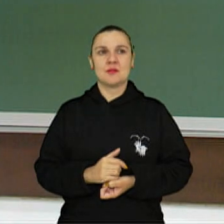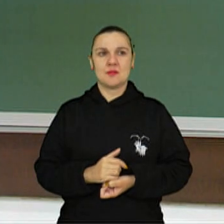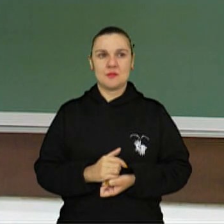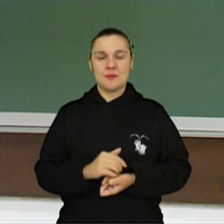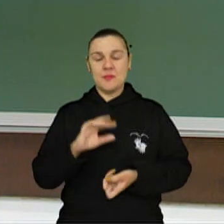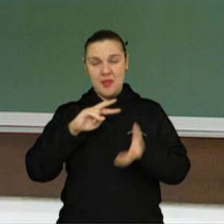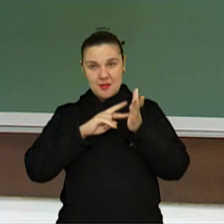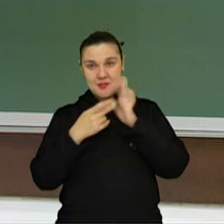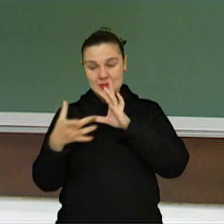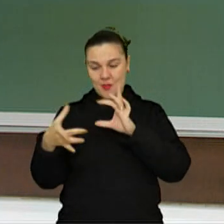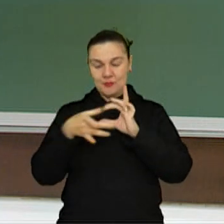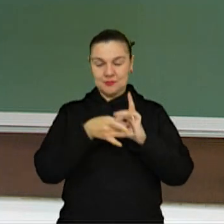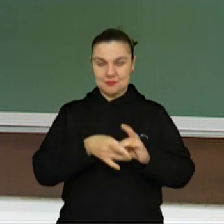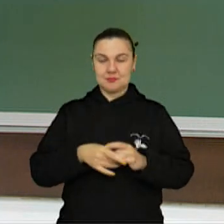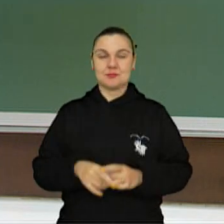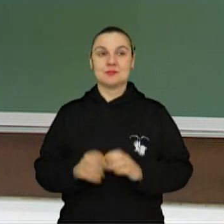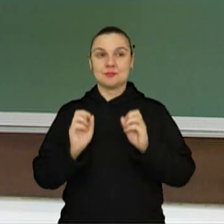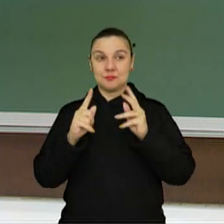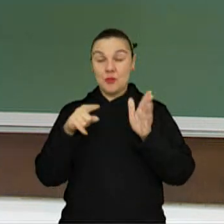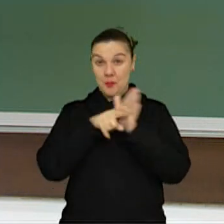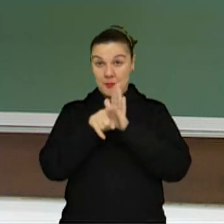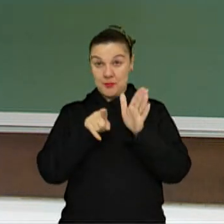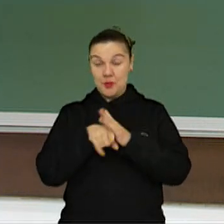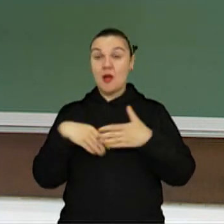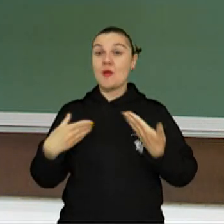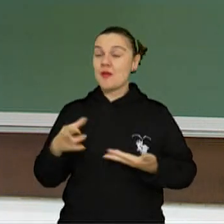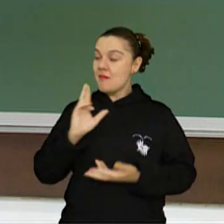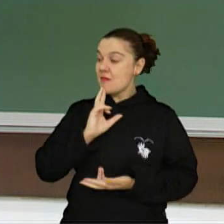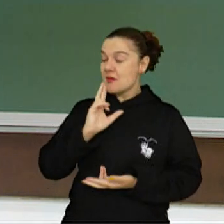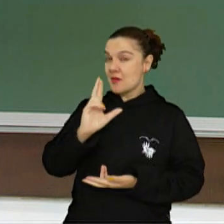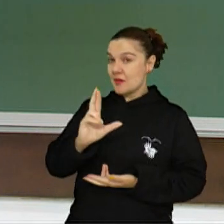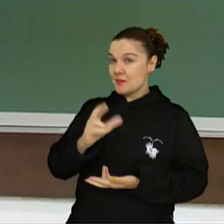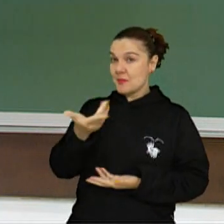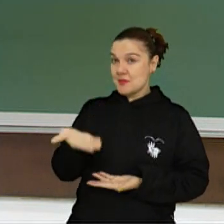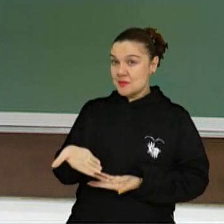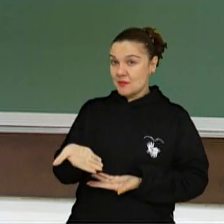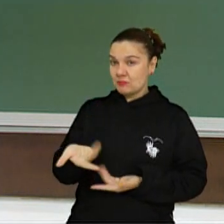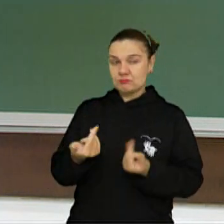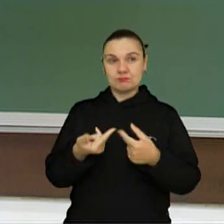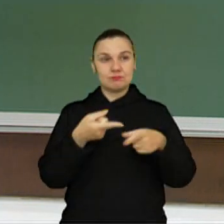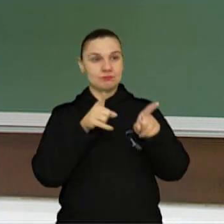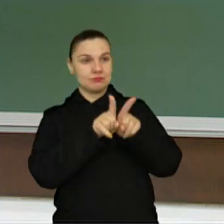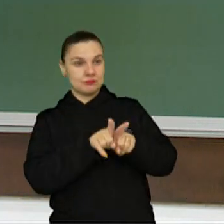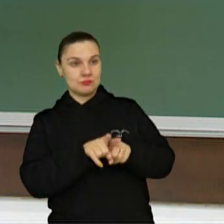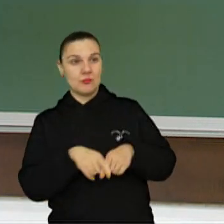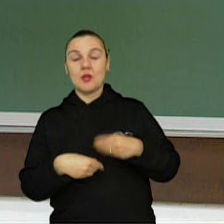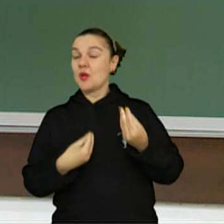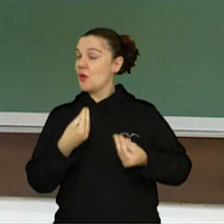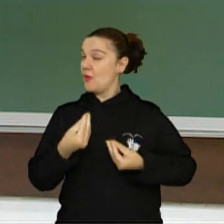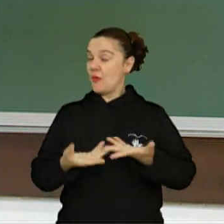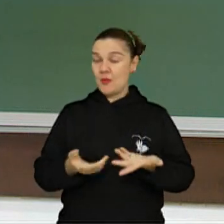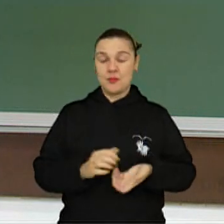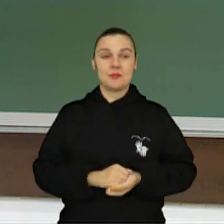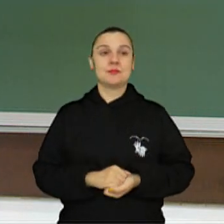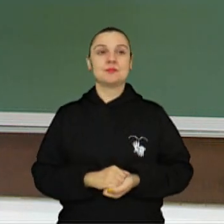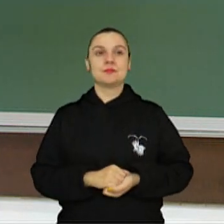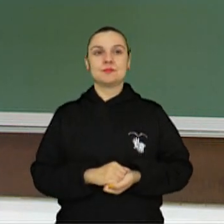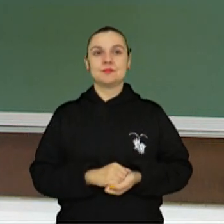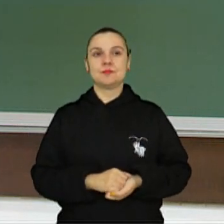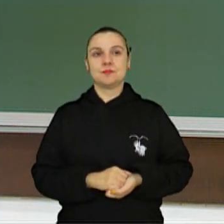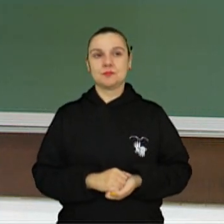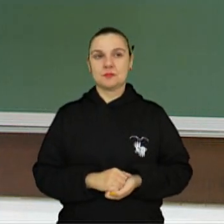Seria nesse contexto. Muito bem, isso para fazer as perguntas. Agora, para contestar, para responder a